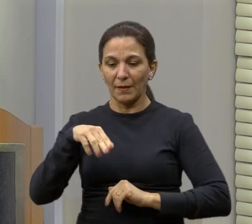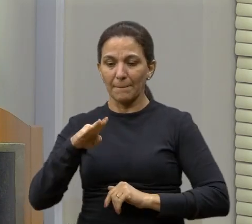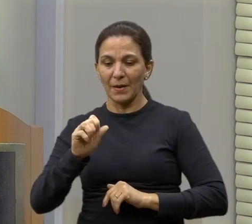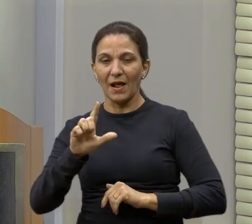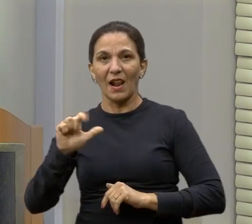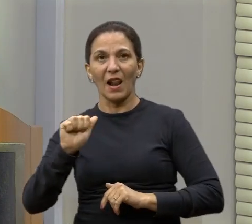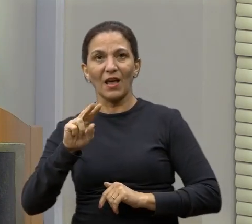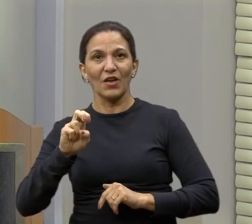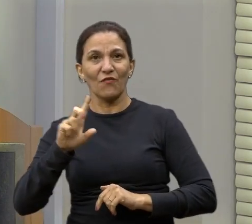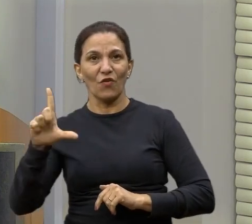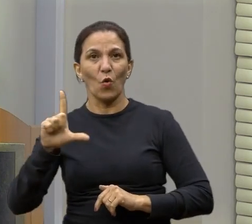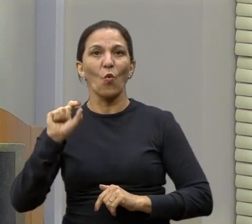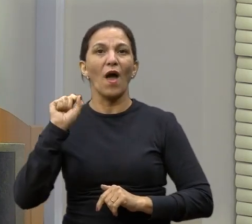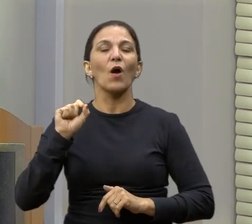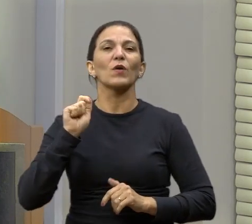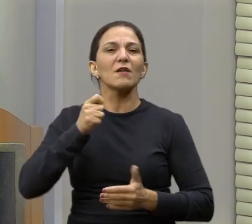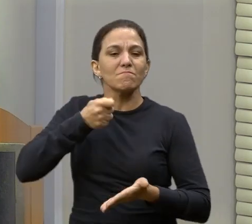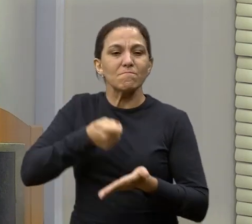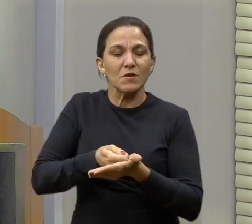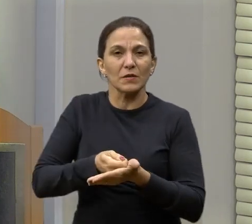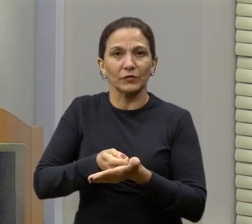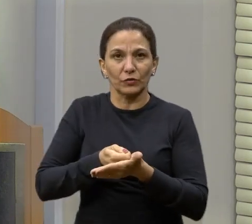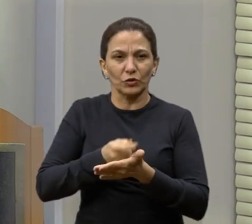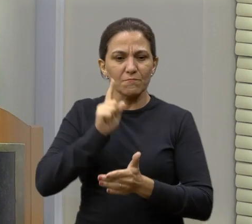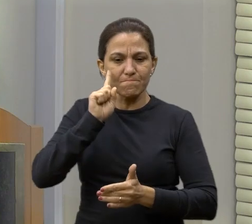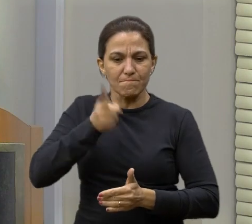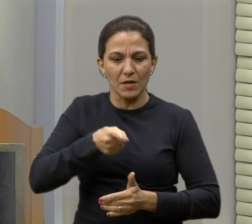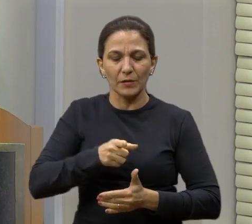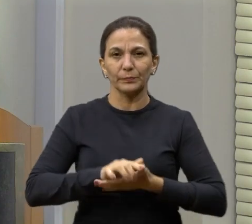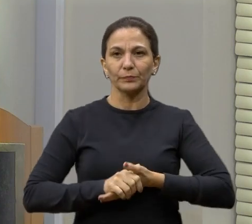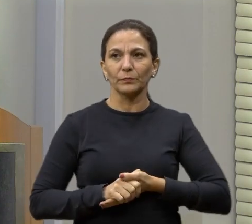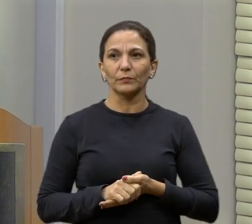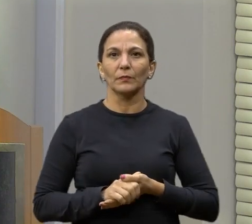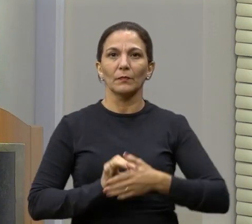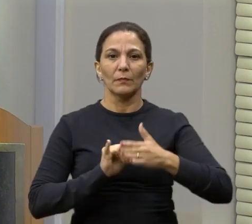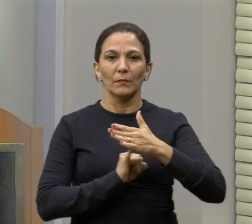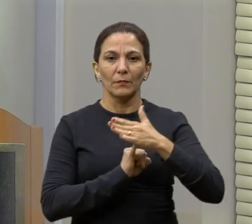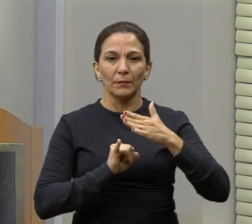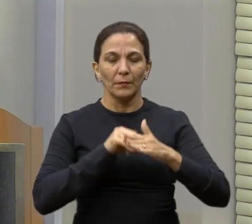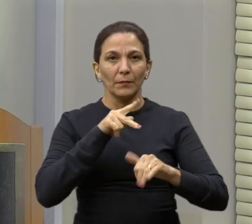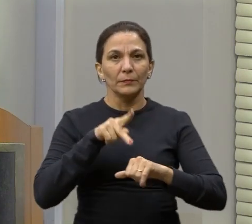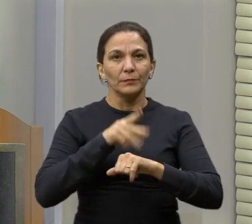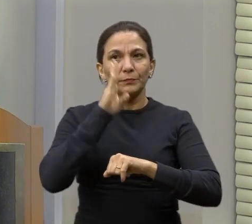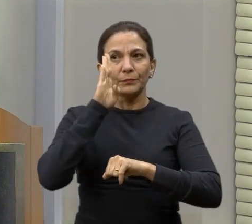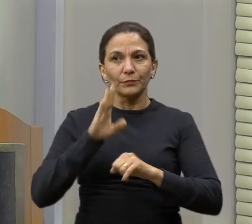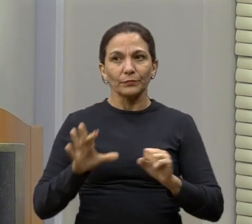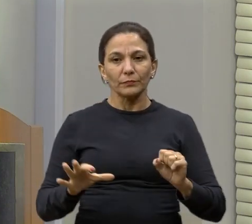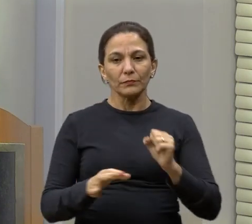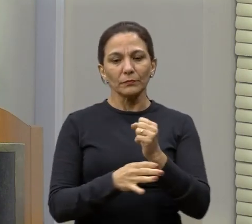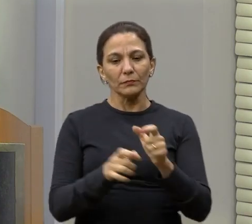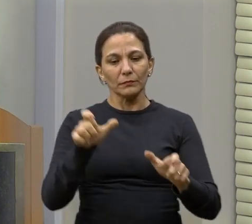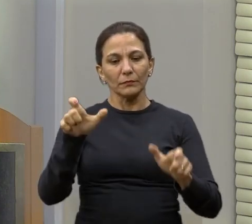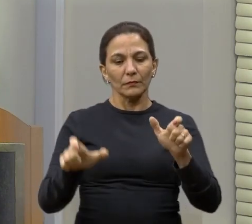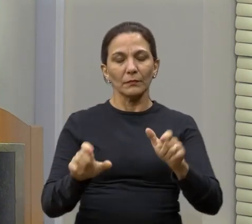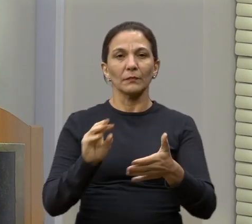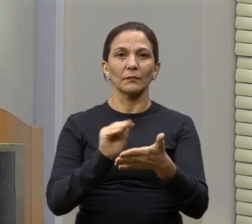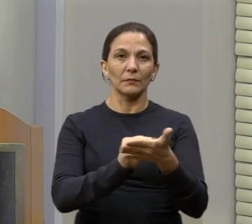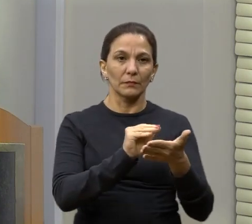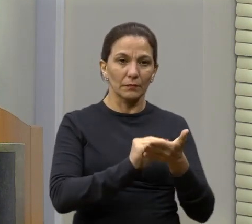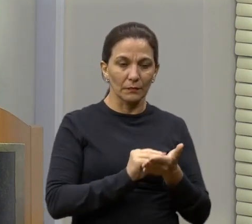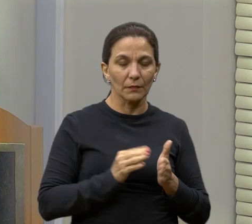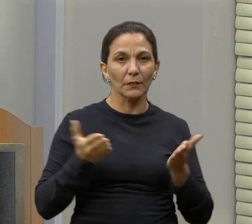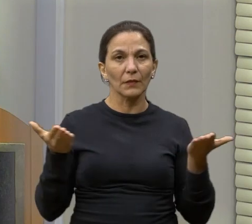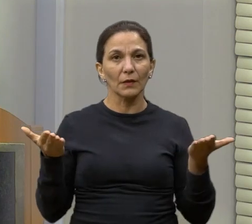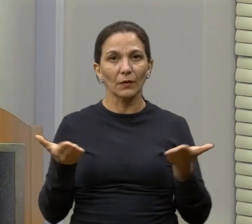continua sendo ditadura. Não há instituição nesse país que realmente preze pela defesa do cidadão. Estamos